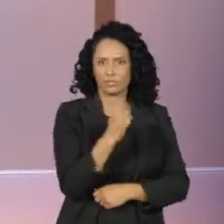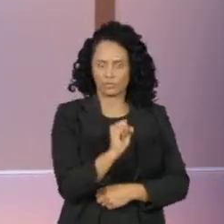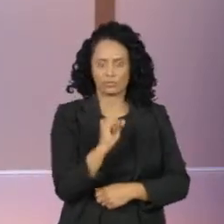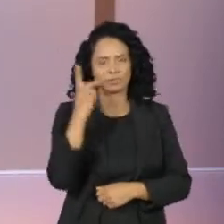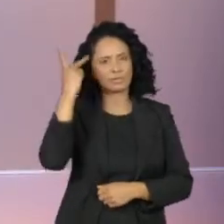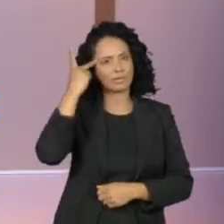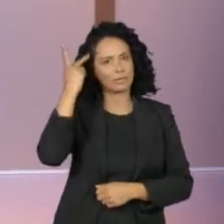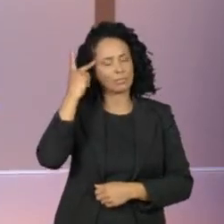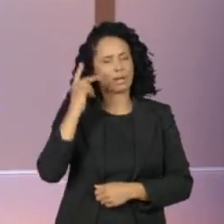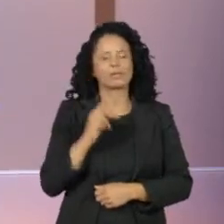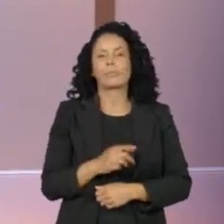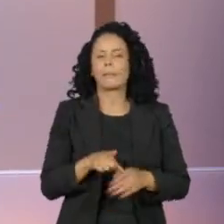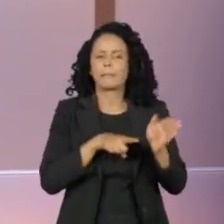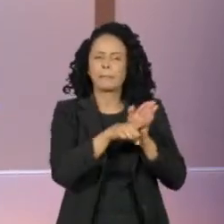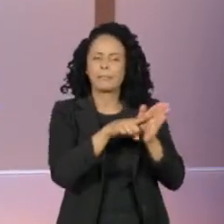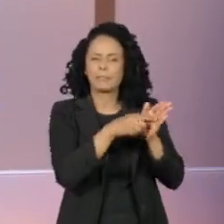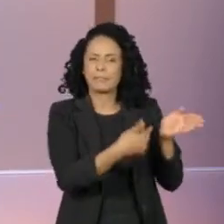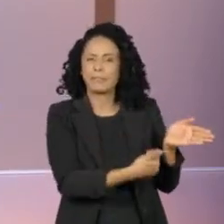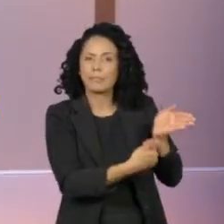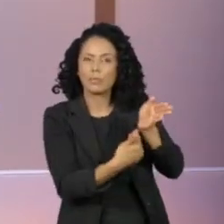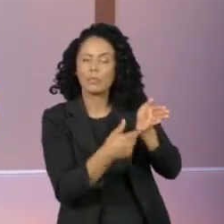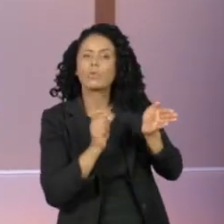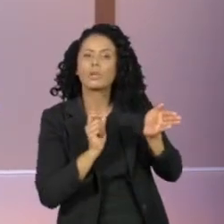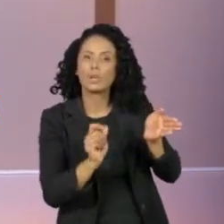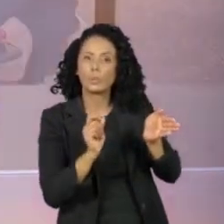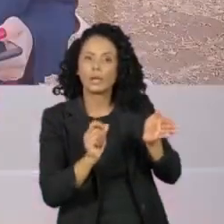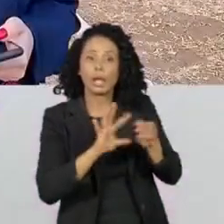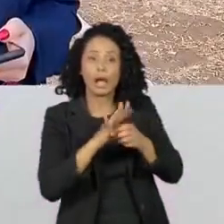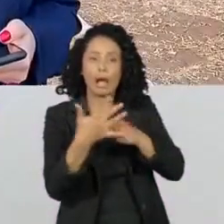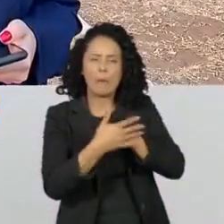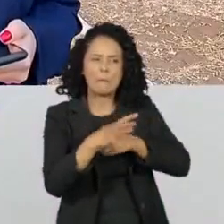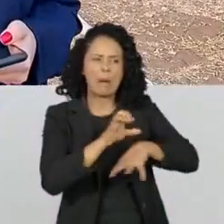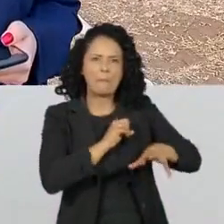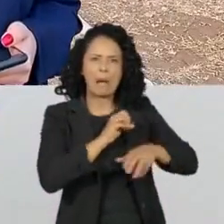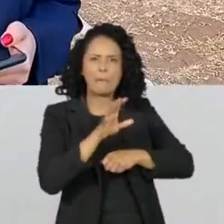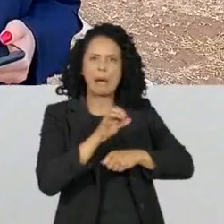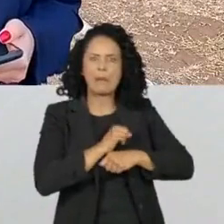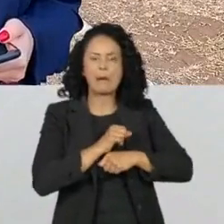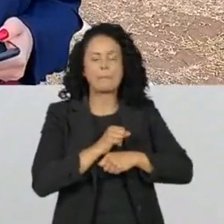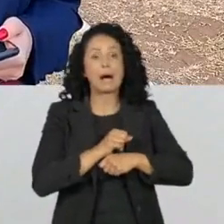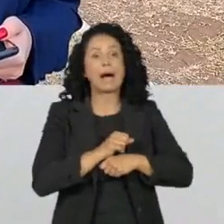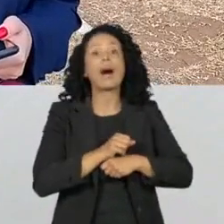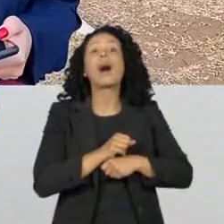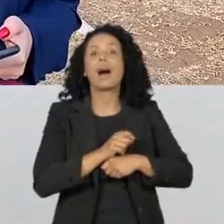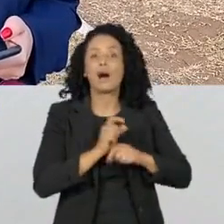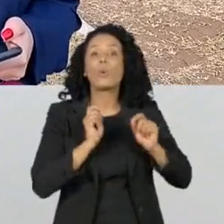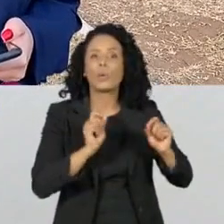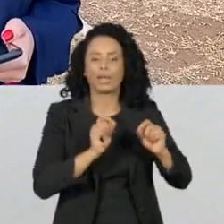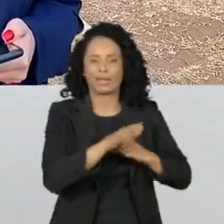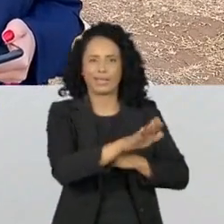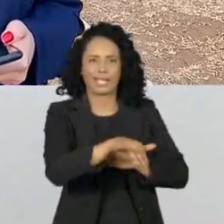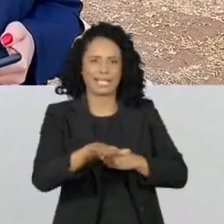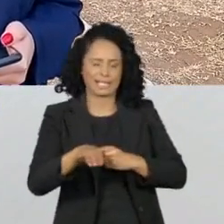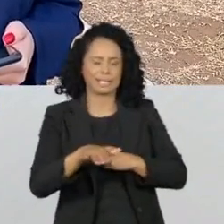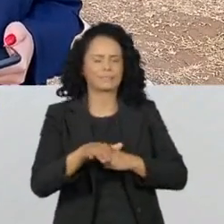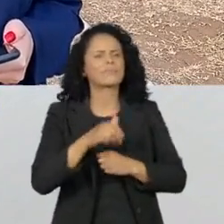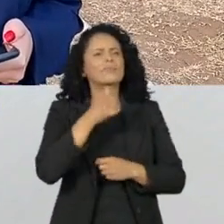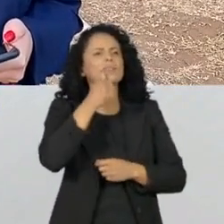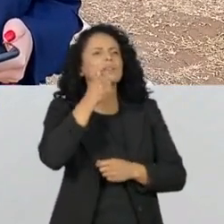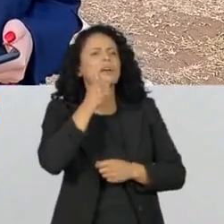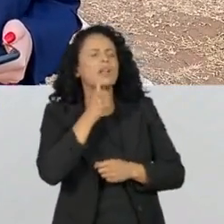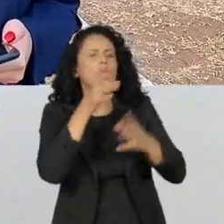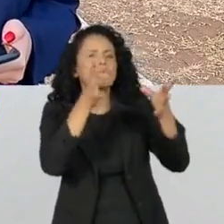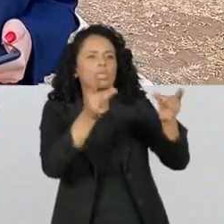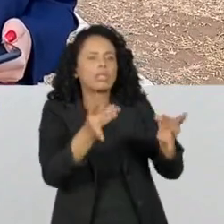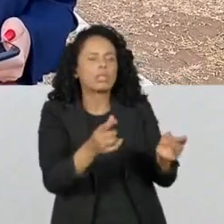Um levantamento mostra o efeito nefasto da Covid-19 também nas crianças. A repórter Aline Porcina tem os